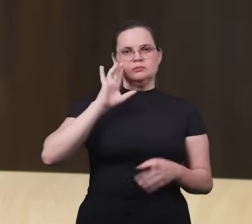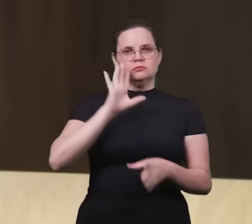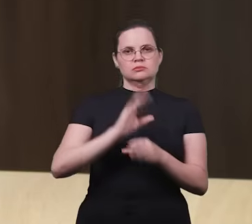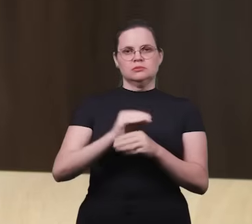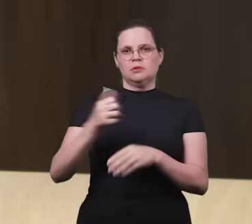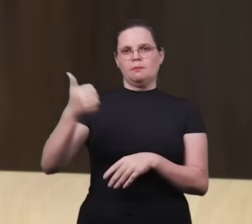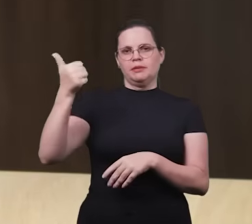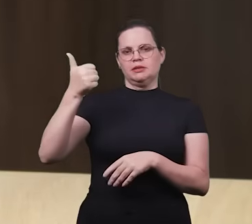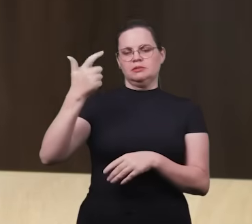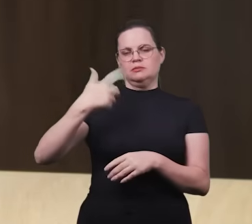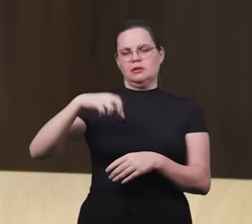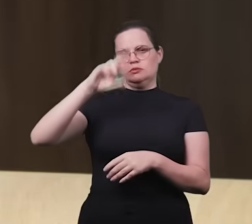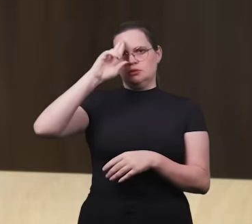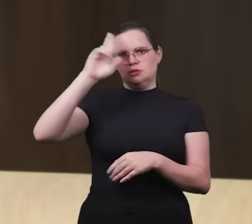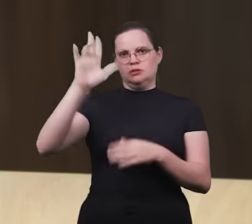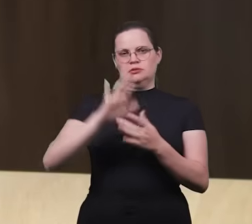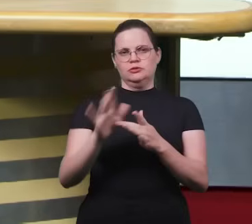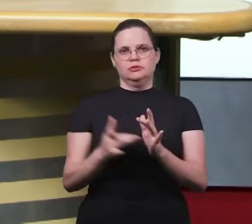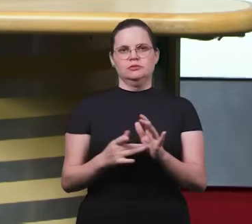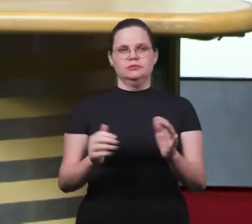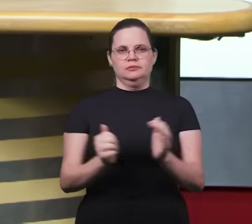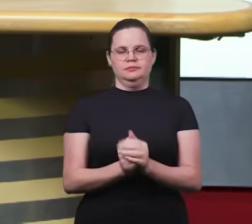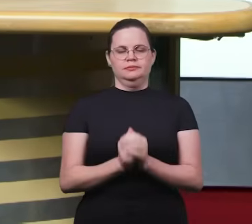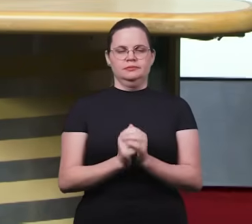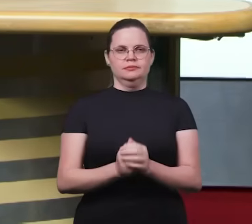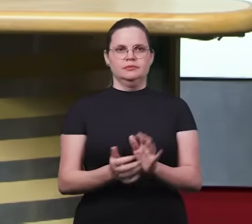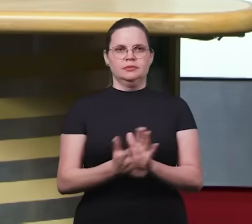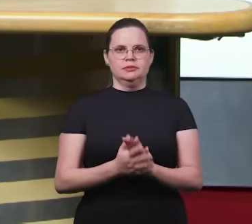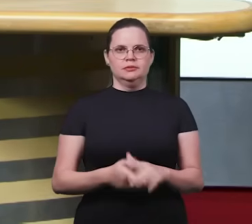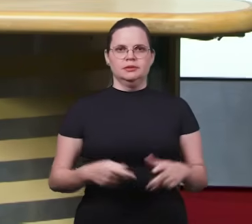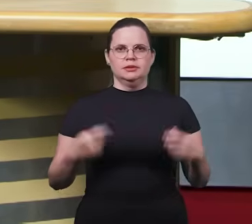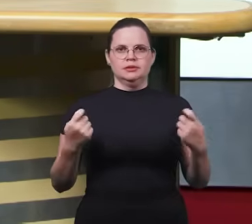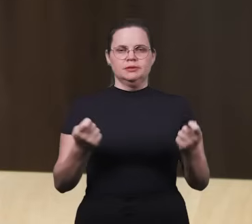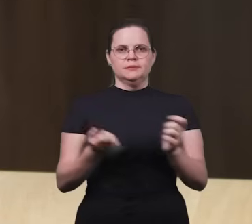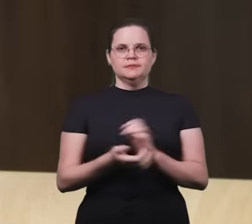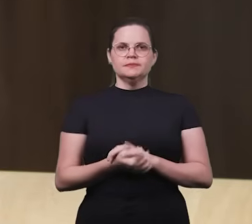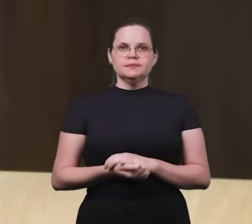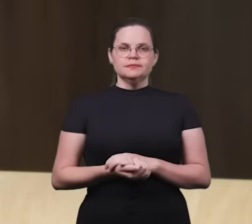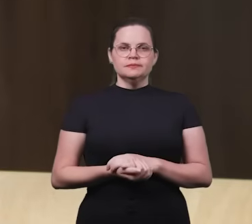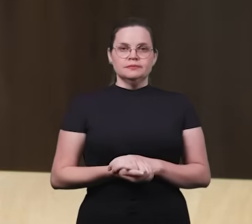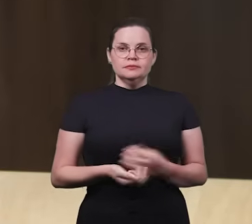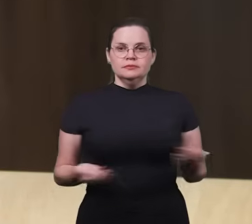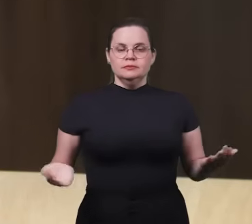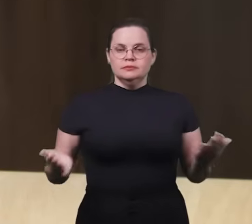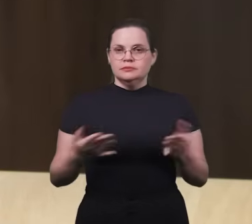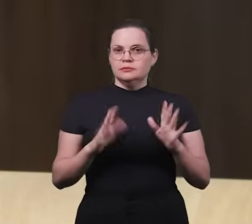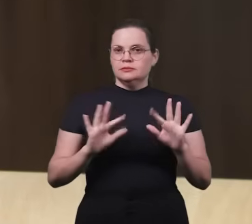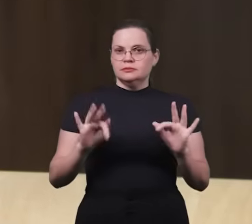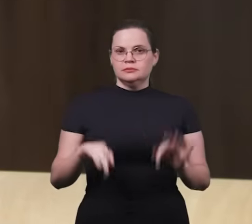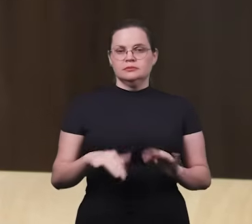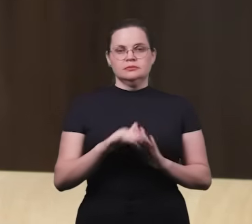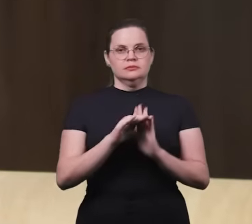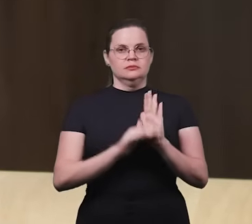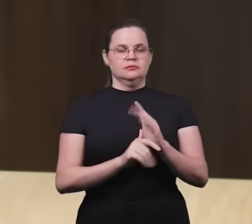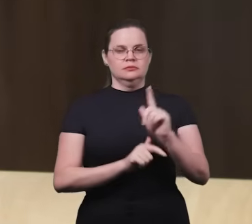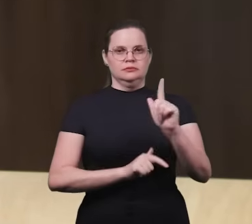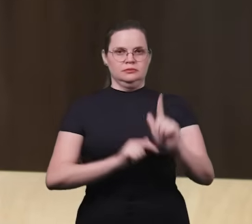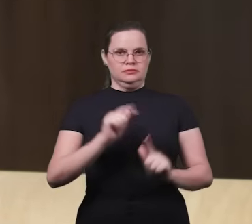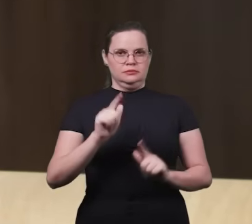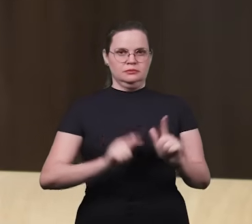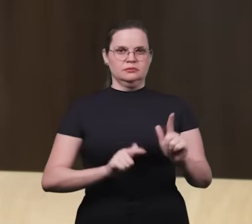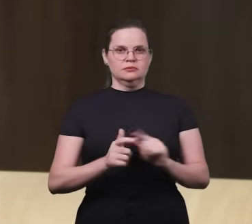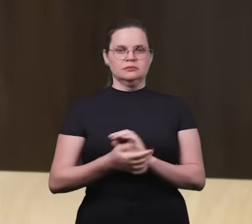o centro da sua vida, né? Louvado seja o nome do Senhor. Meus amados, estamos finalizando aqui mais uma vez o